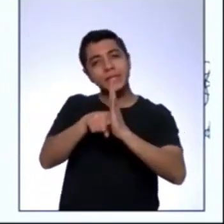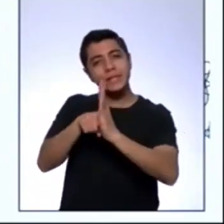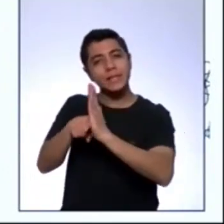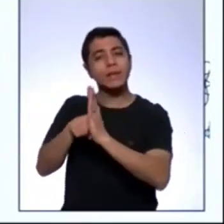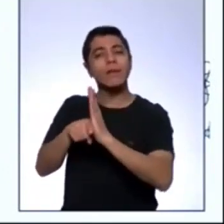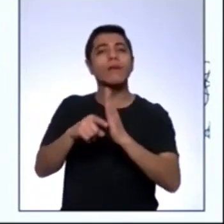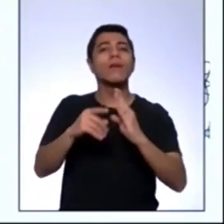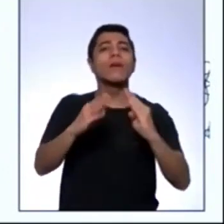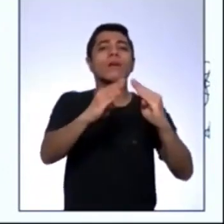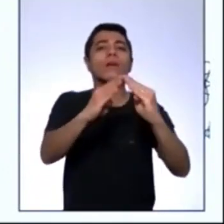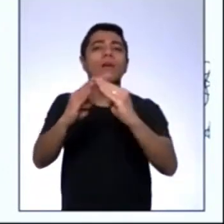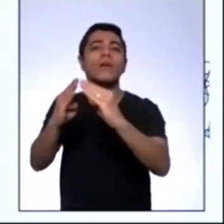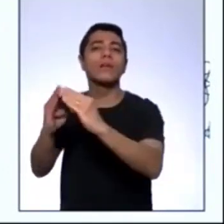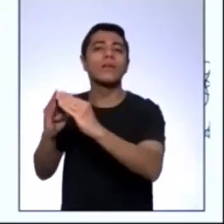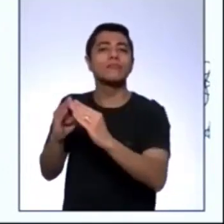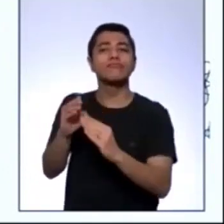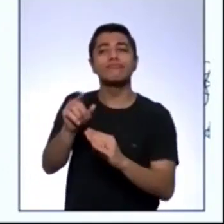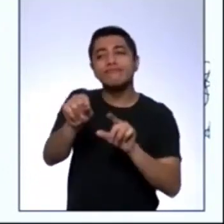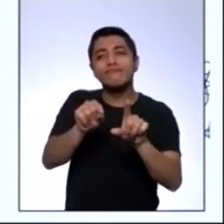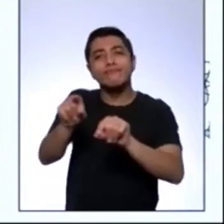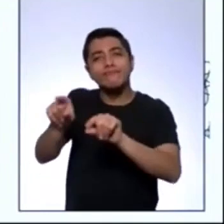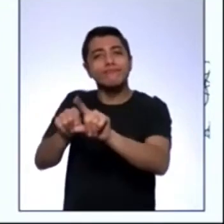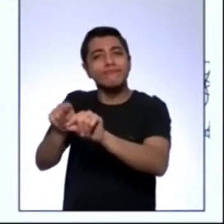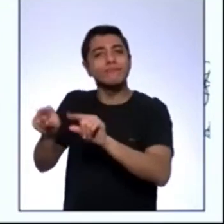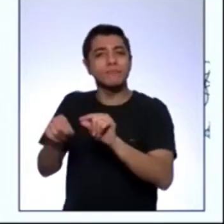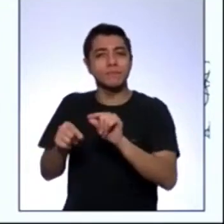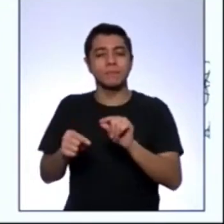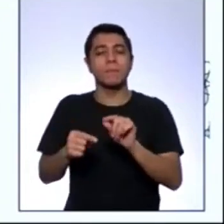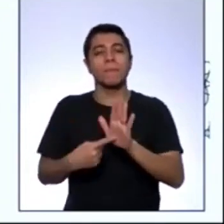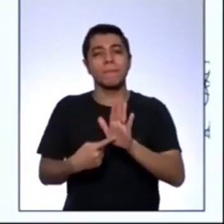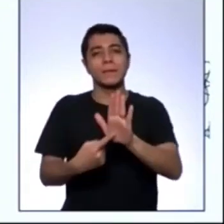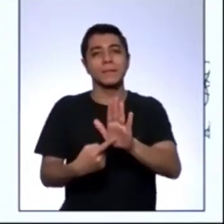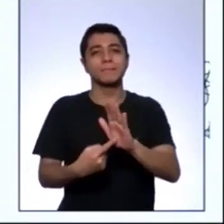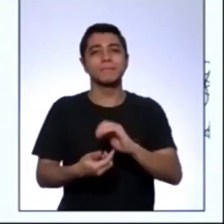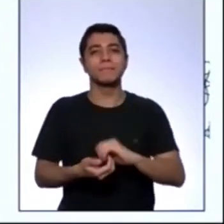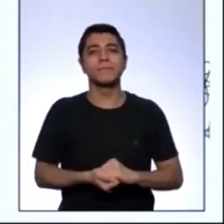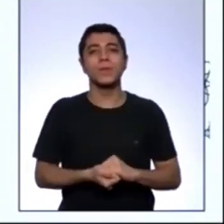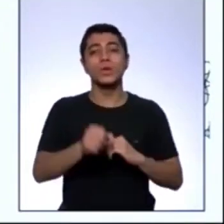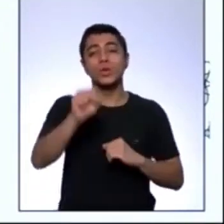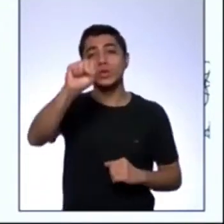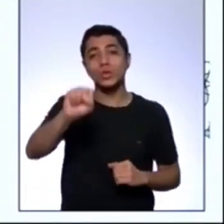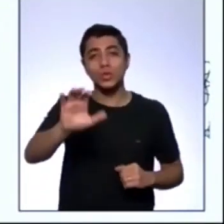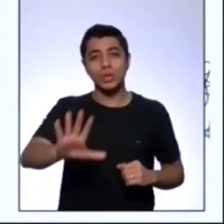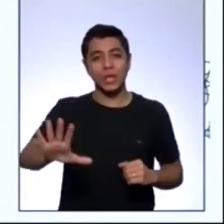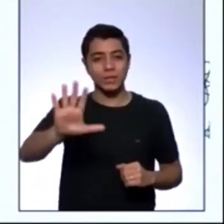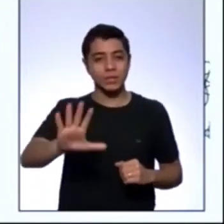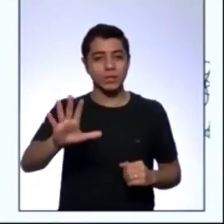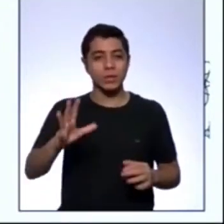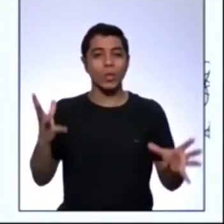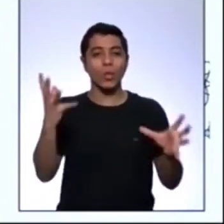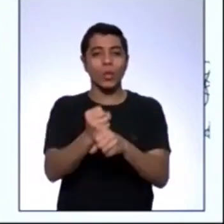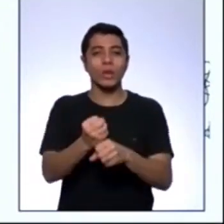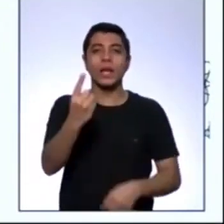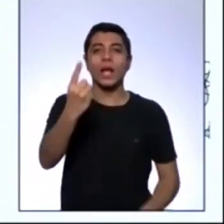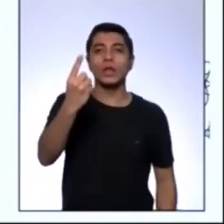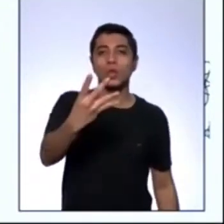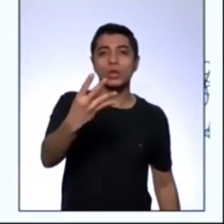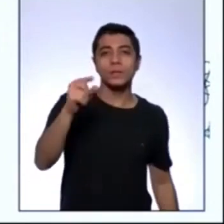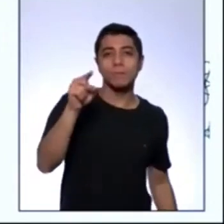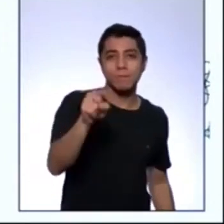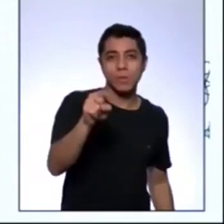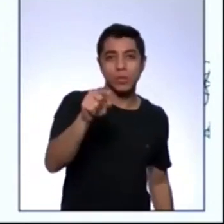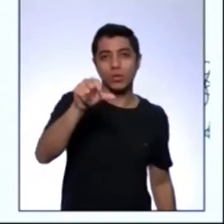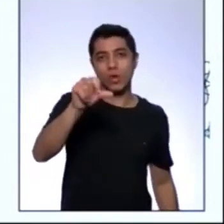sudeste 14.900 estudantes foram entrevistados quantos deles